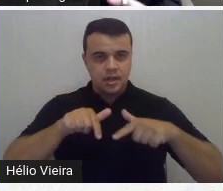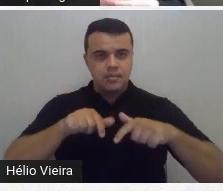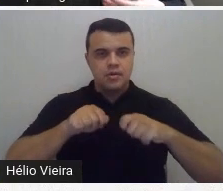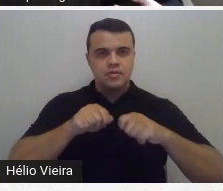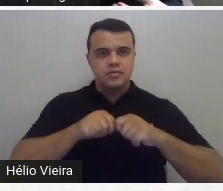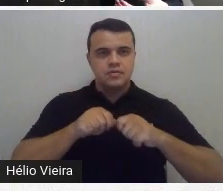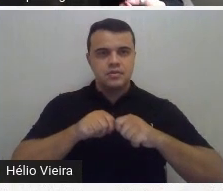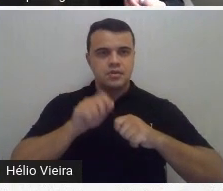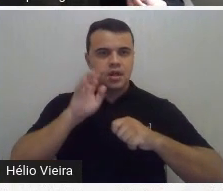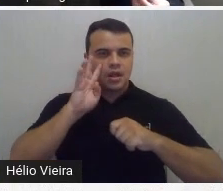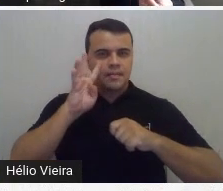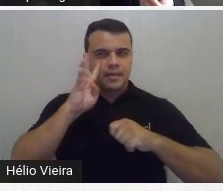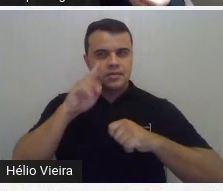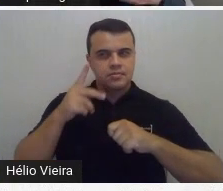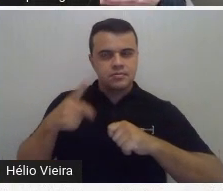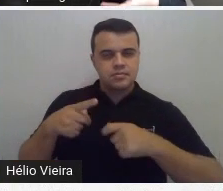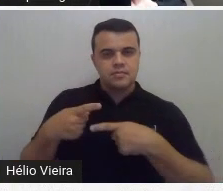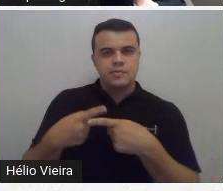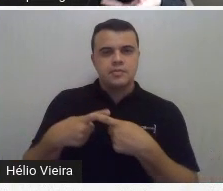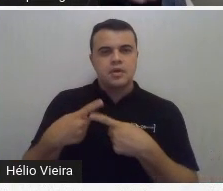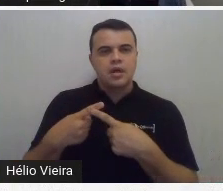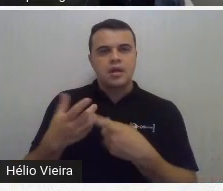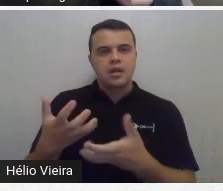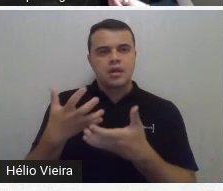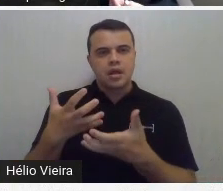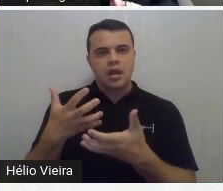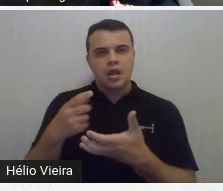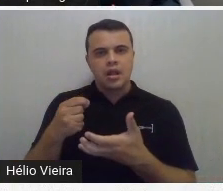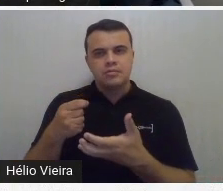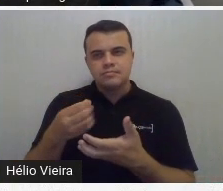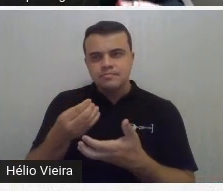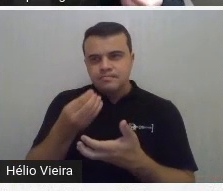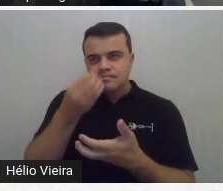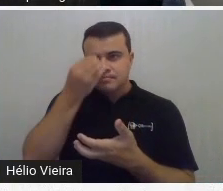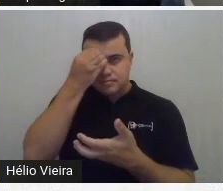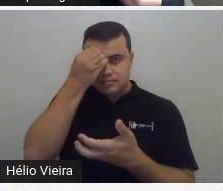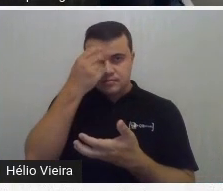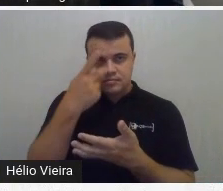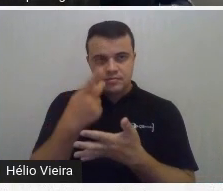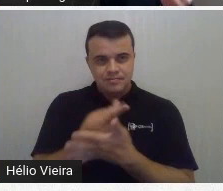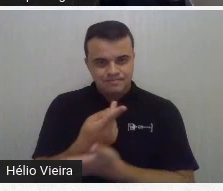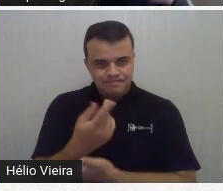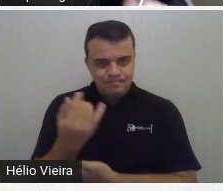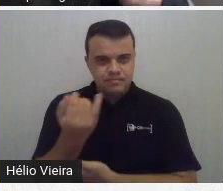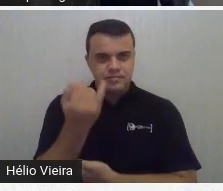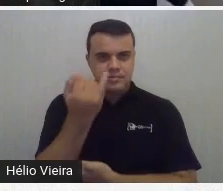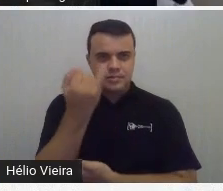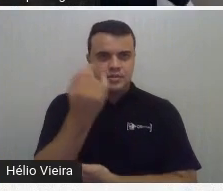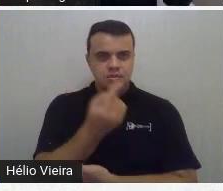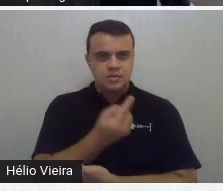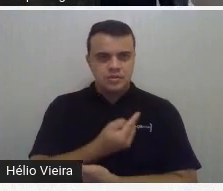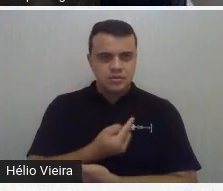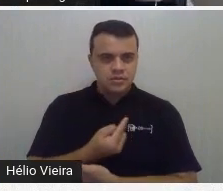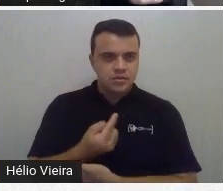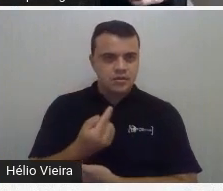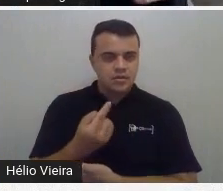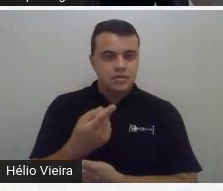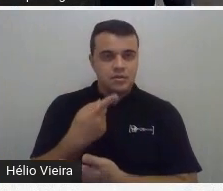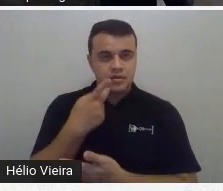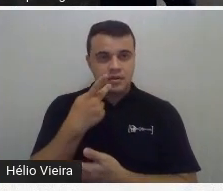a imaginação, ou seja, buscando o inconsciente, isso é importantíssimo para as vanguardas, porque essa